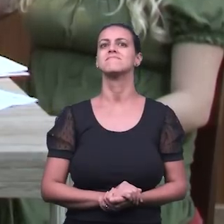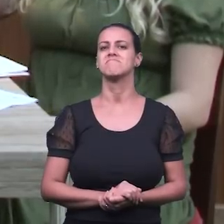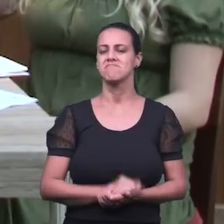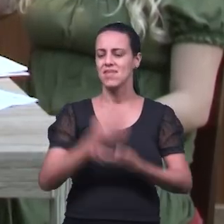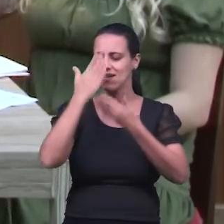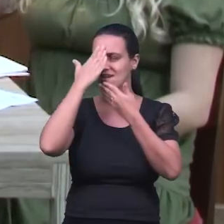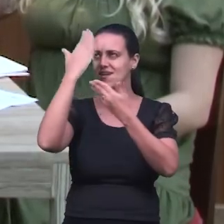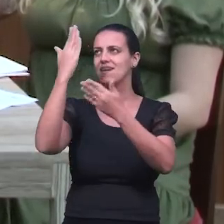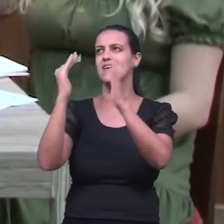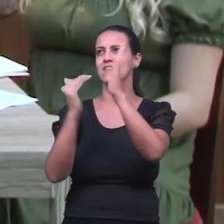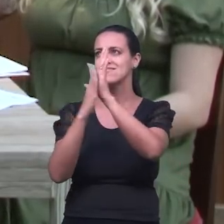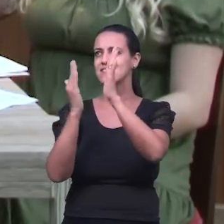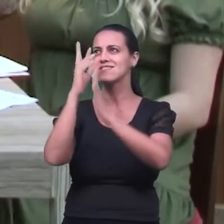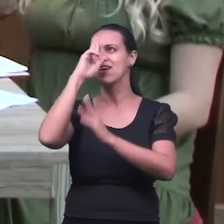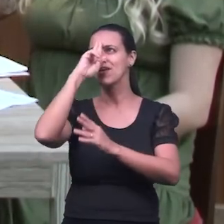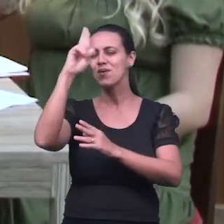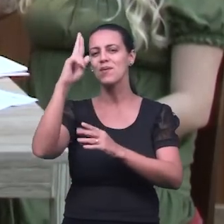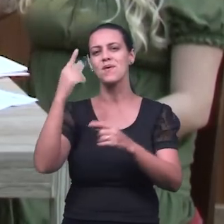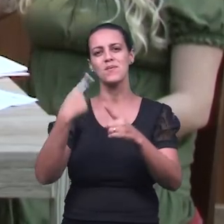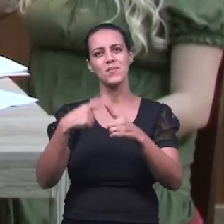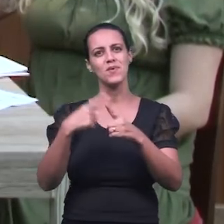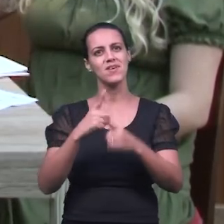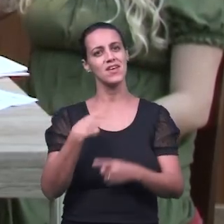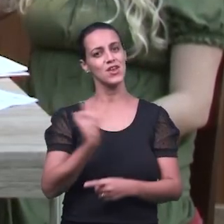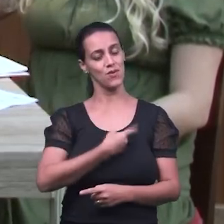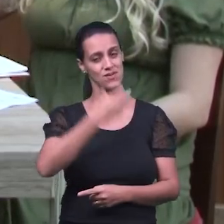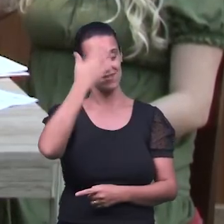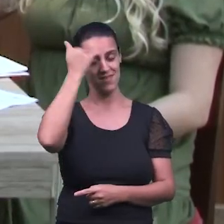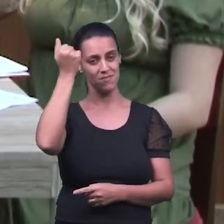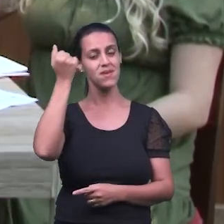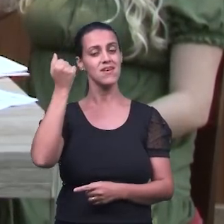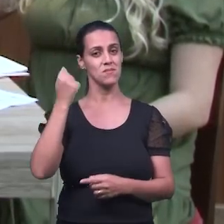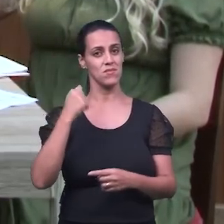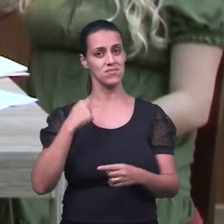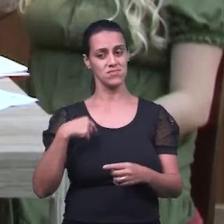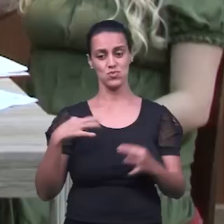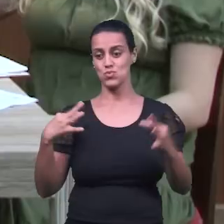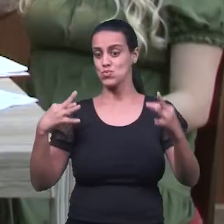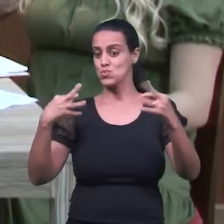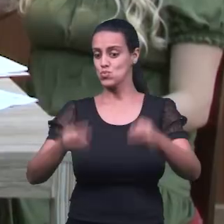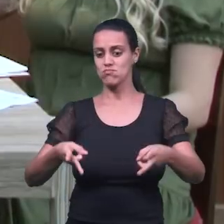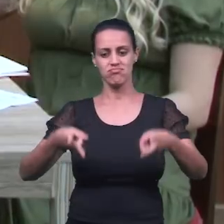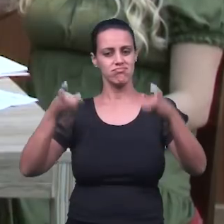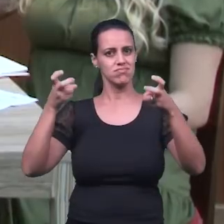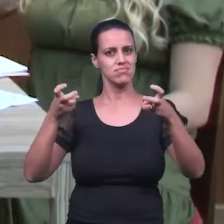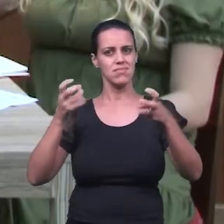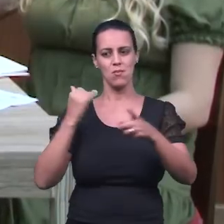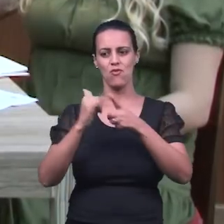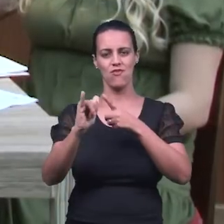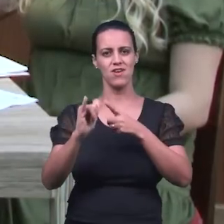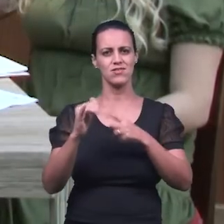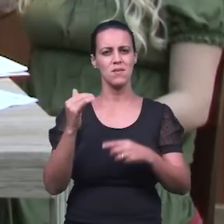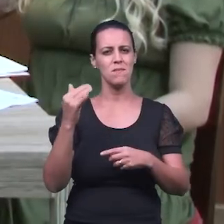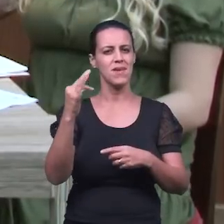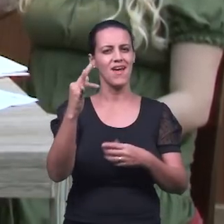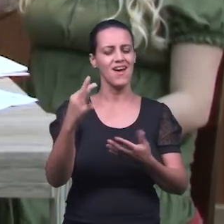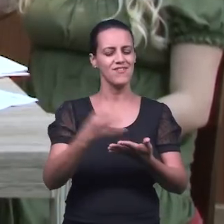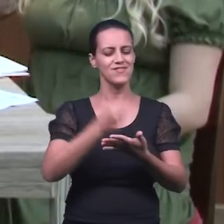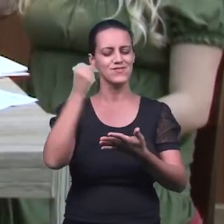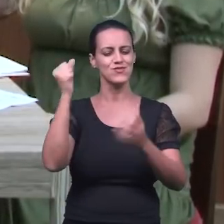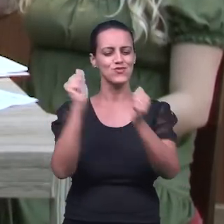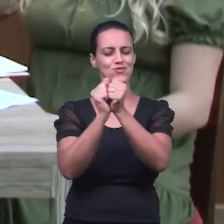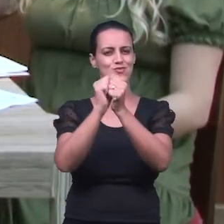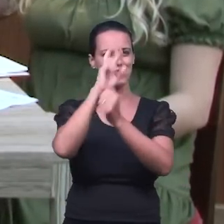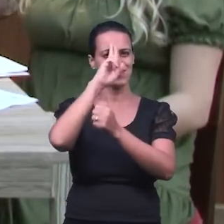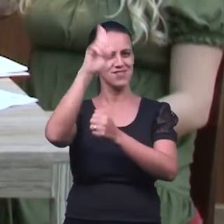glorificamos ao nome do Senhor, porque nós sabemos, diante de todos esses fatos proféticos, que em breve estaremos com o Senhor.